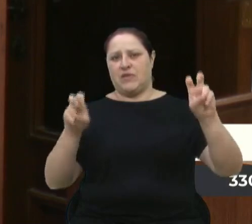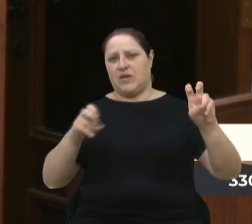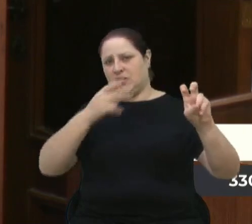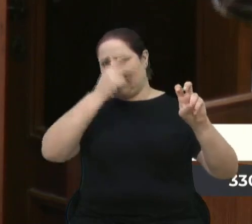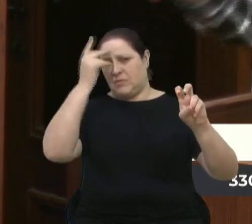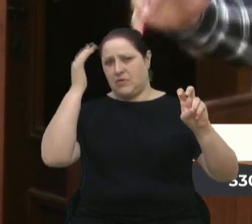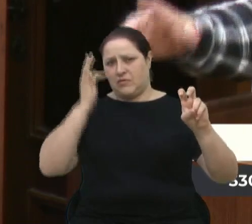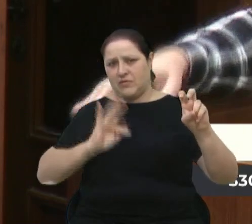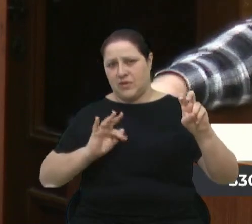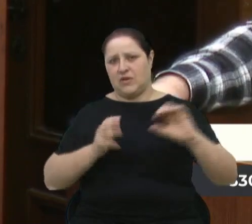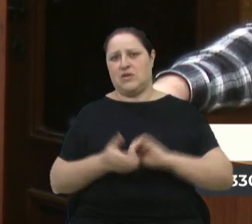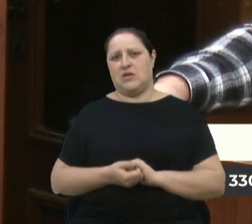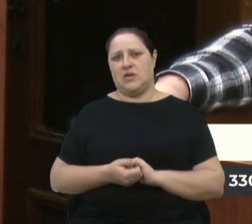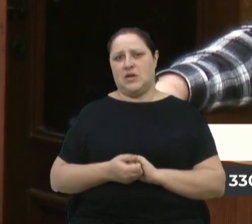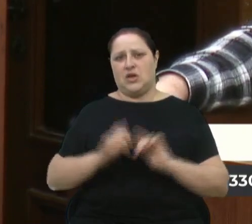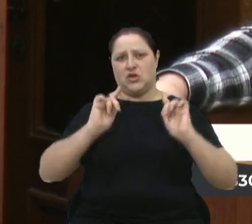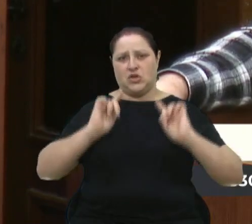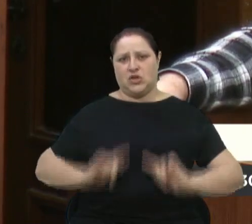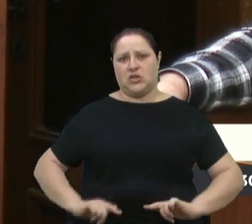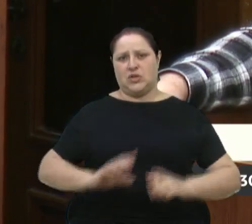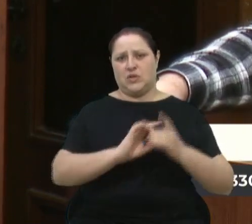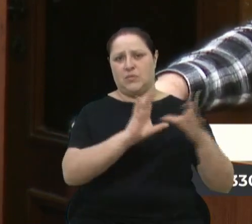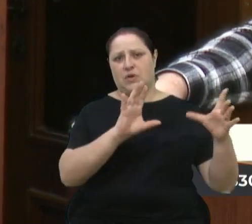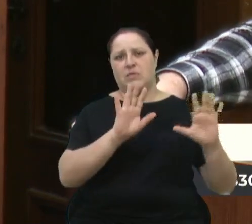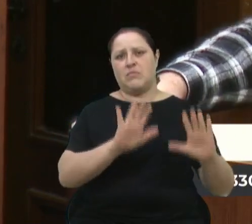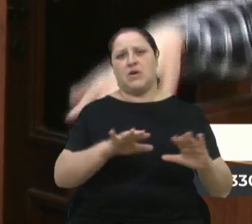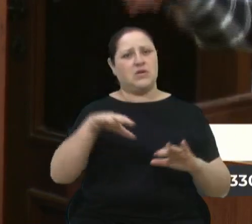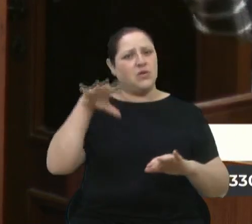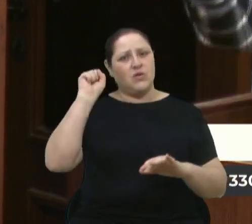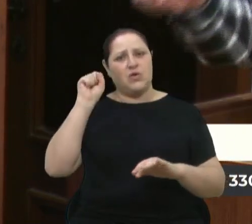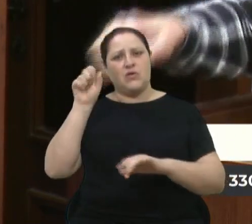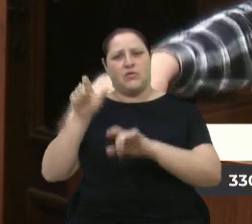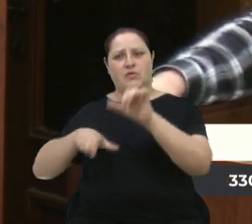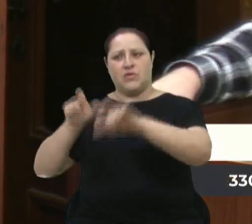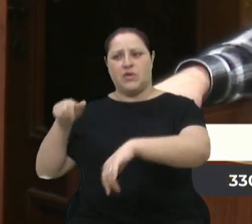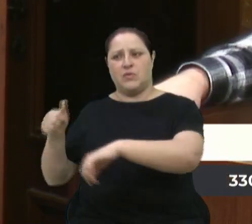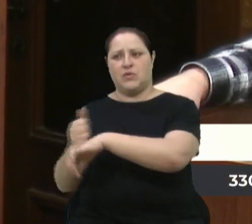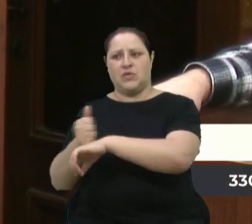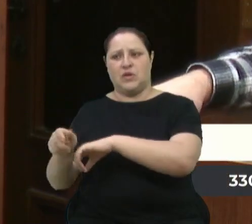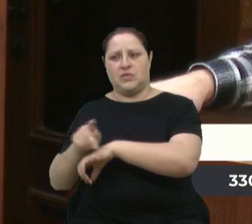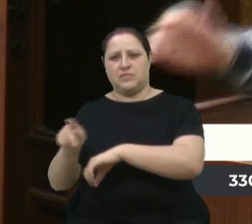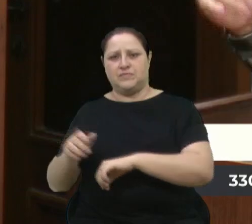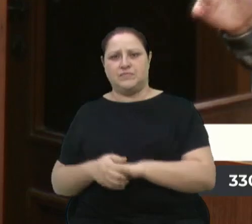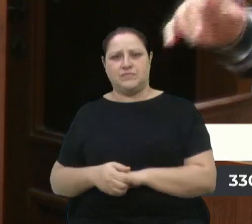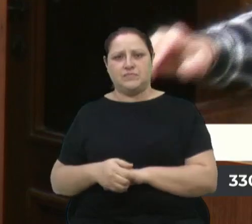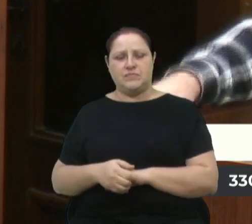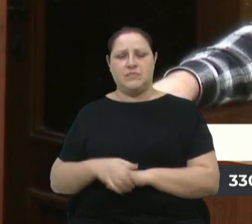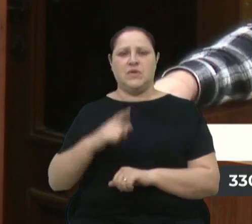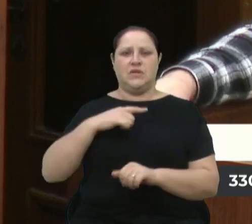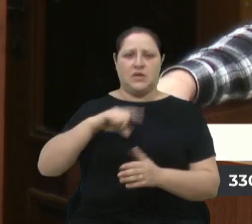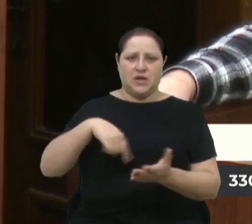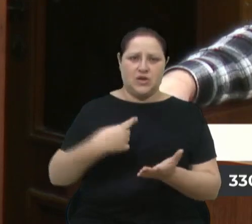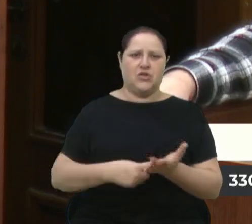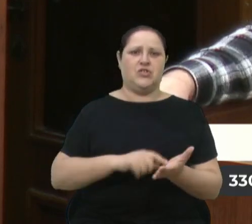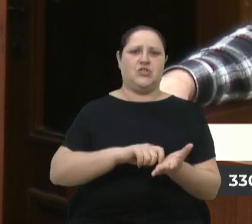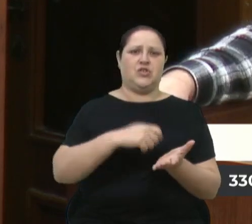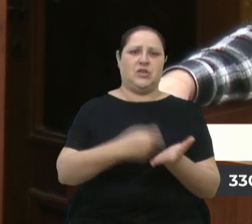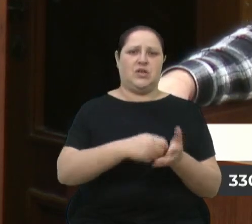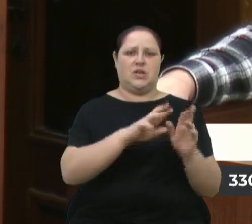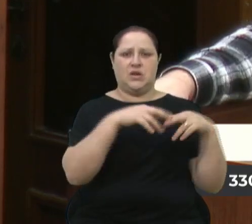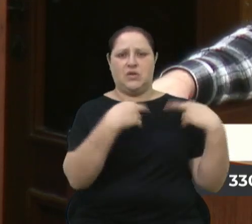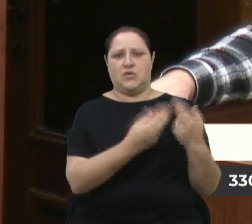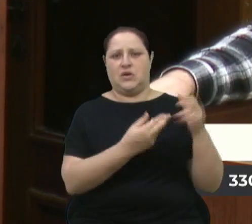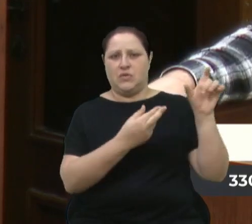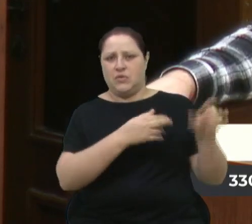Freire, se falar em gestão democrática, se a gente não escuta os professores. Eu tenho uma reunião marcada com o prefeito, porque eu acho mais